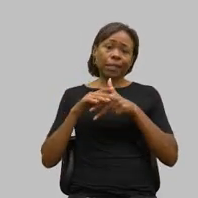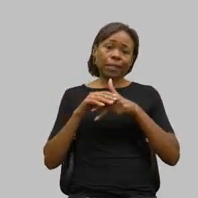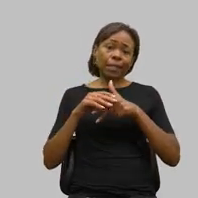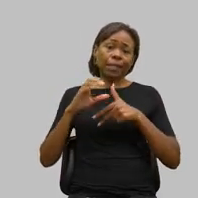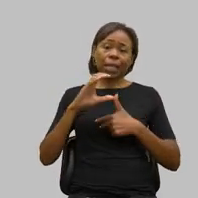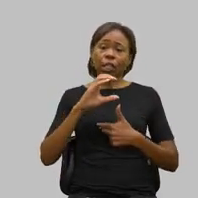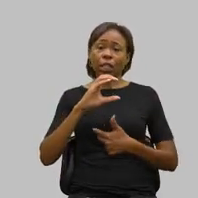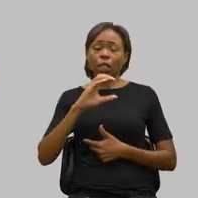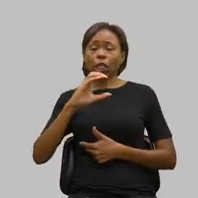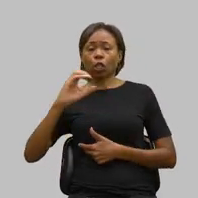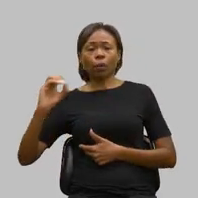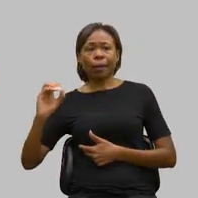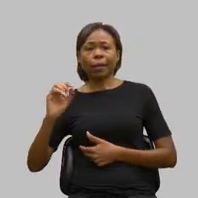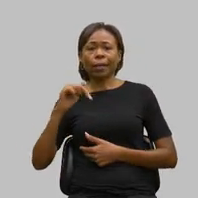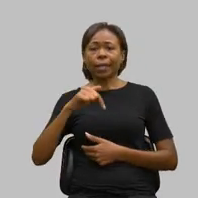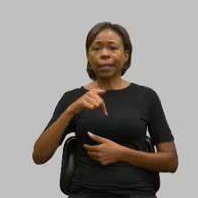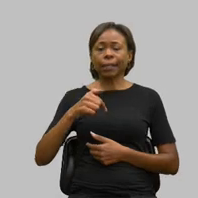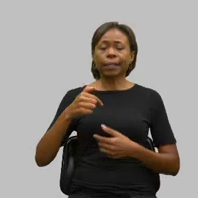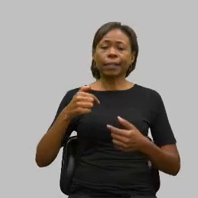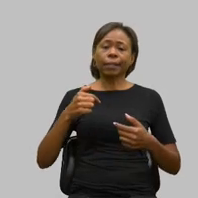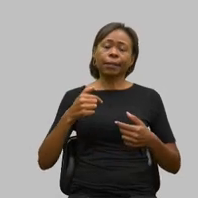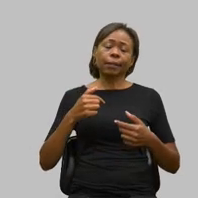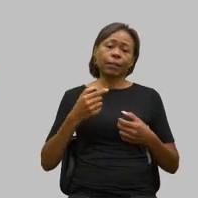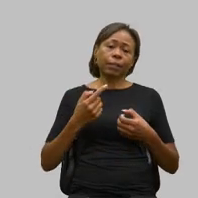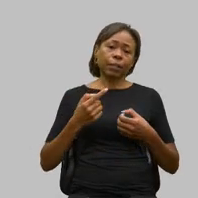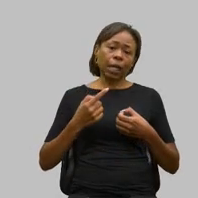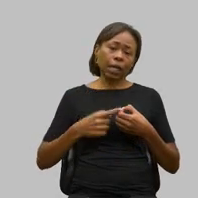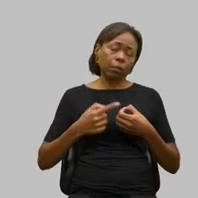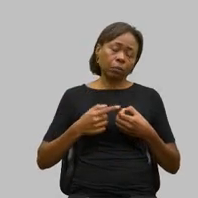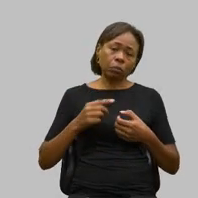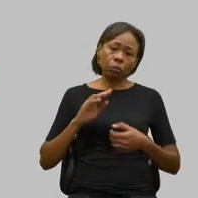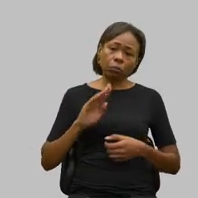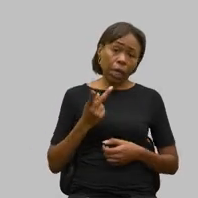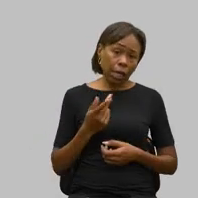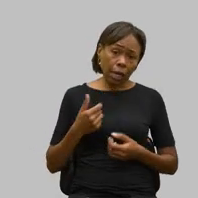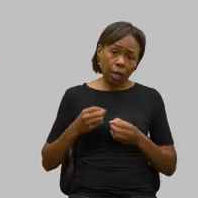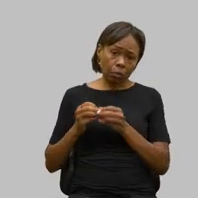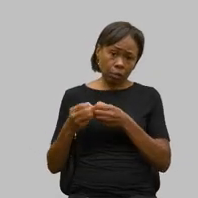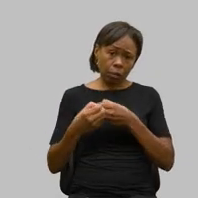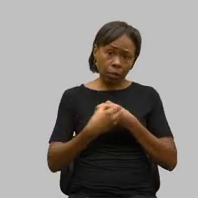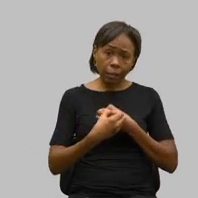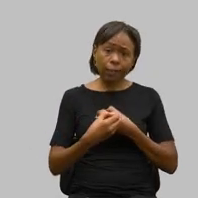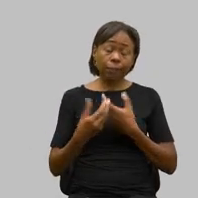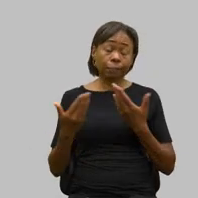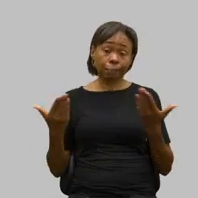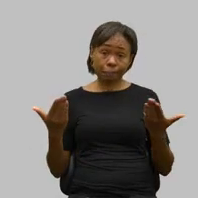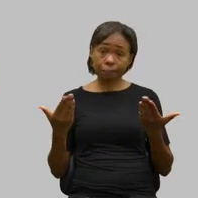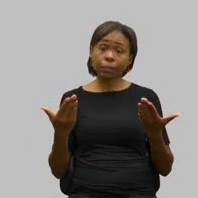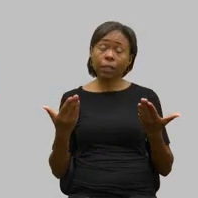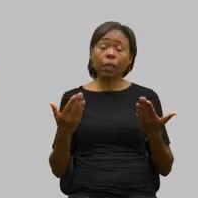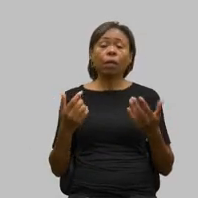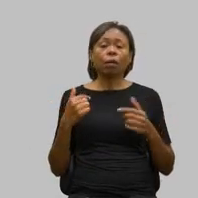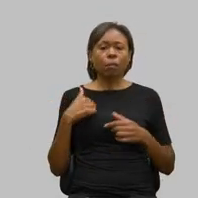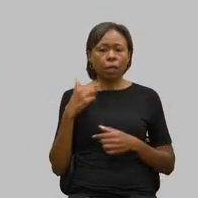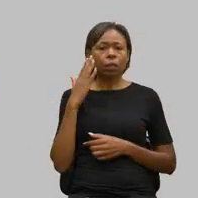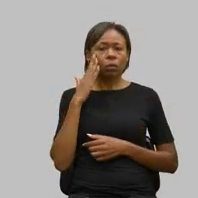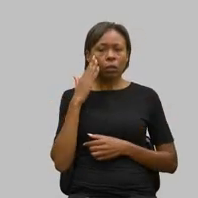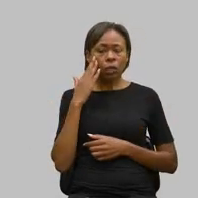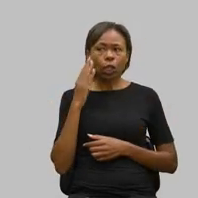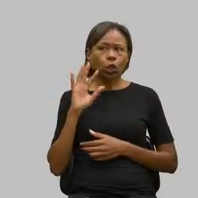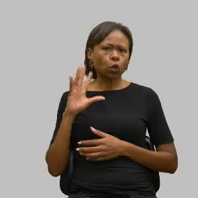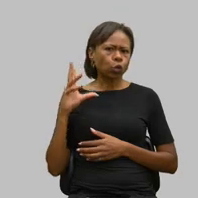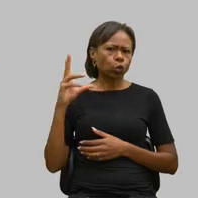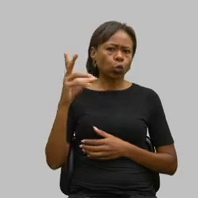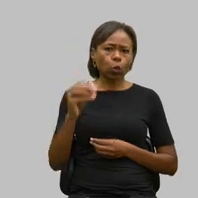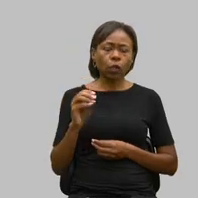da região metropolitana, via regulação do Estado, para ajudar. Eu creio que essas ações têm feito todas as regionais também, e eu